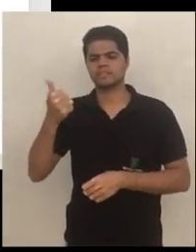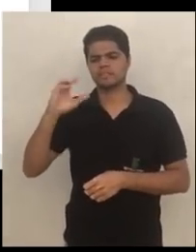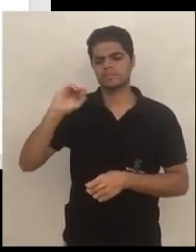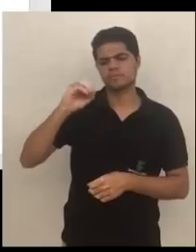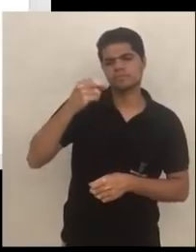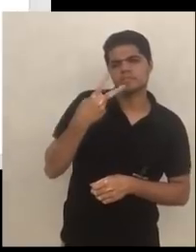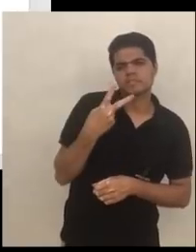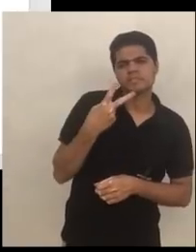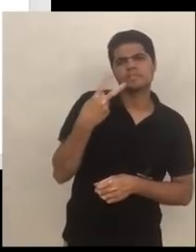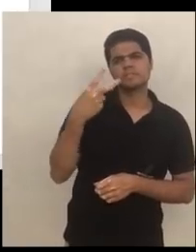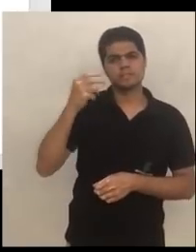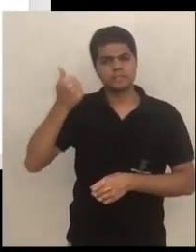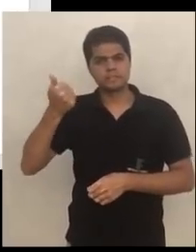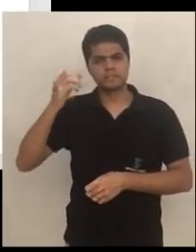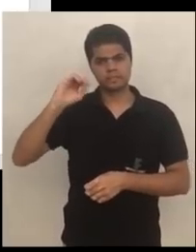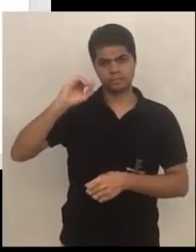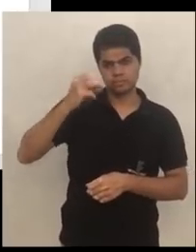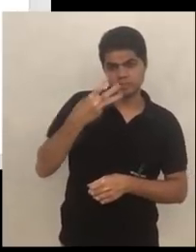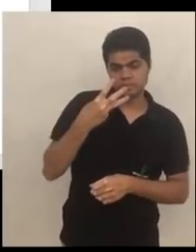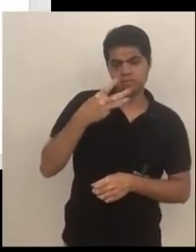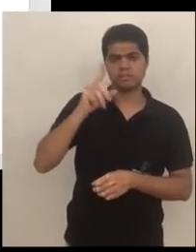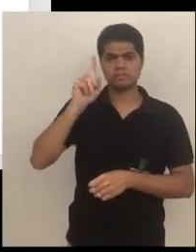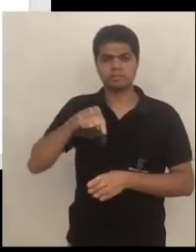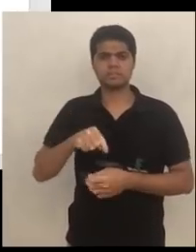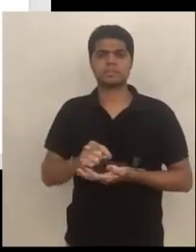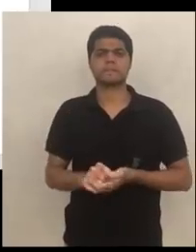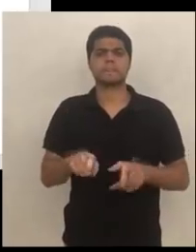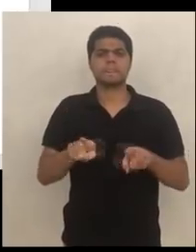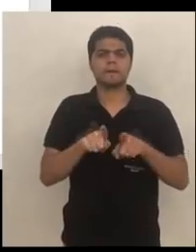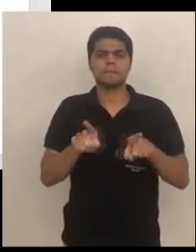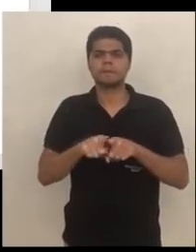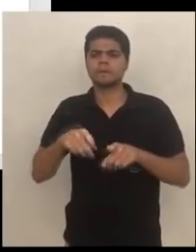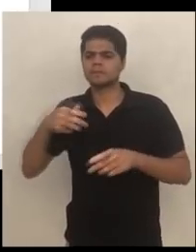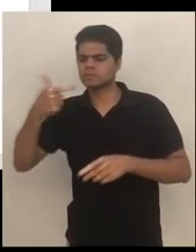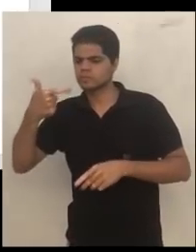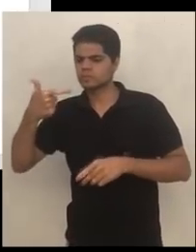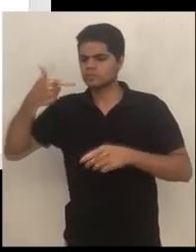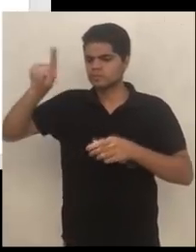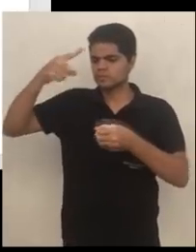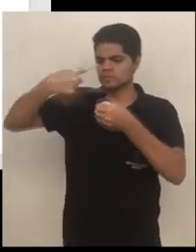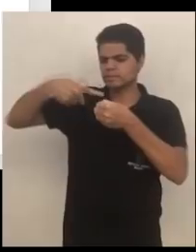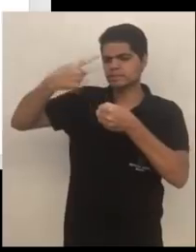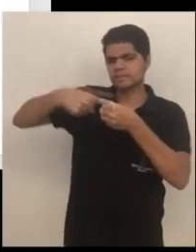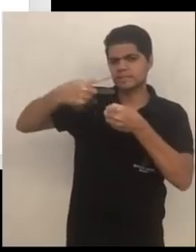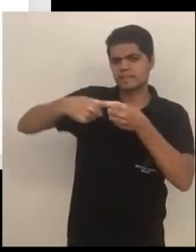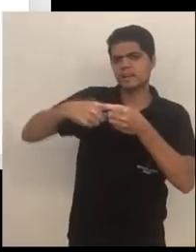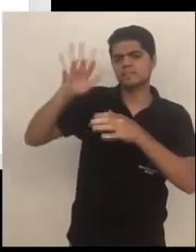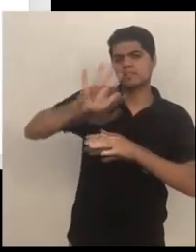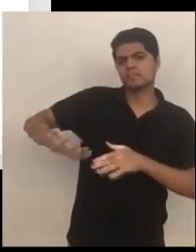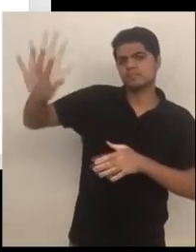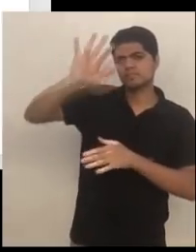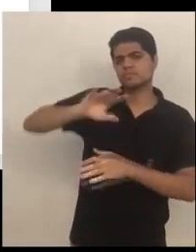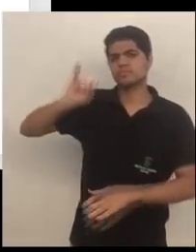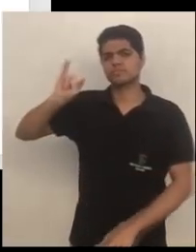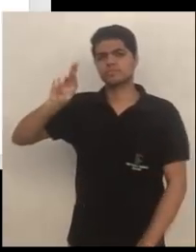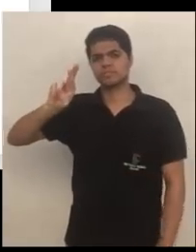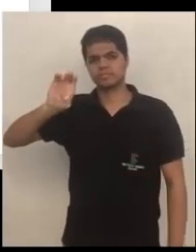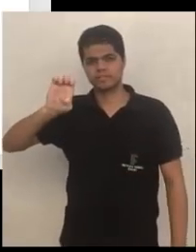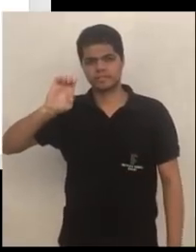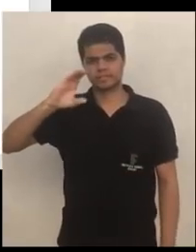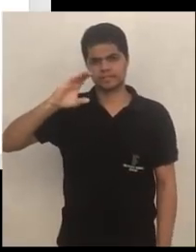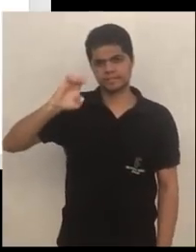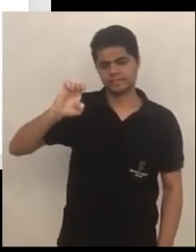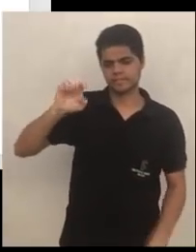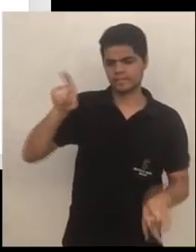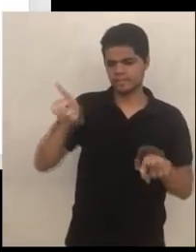com 96, Chapada Diamantina com 2, região de Irecê com 89 agricultores certificados, Médio Rio de Contas